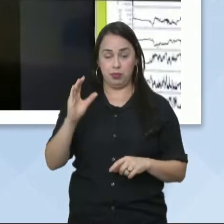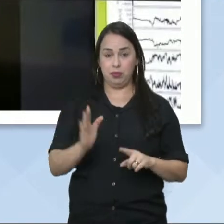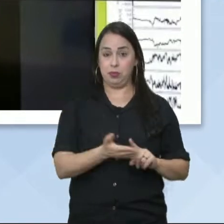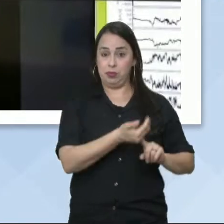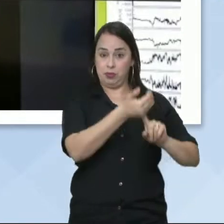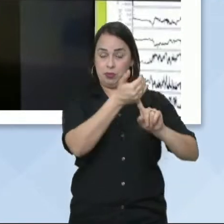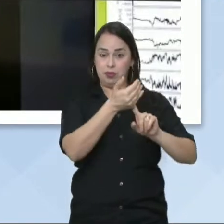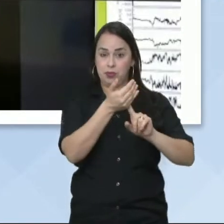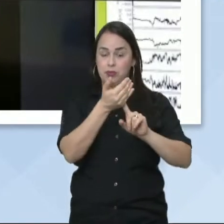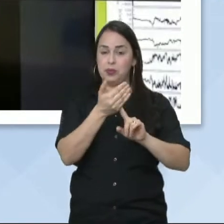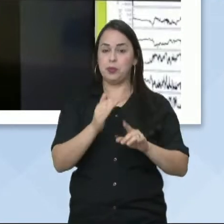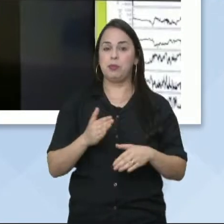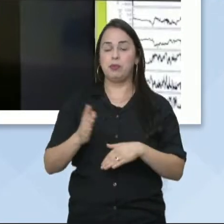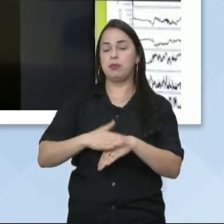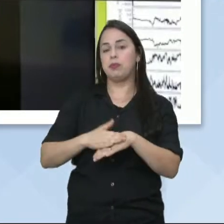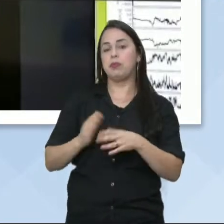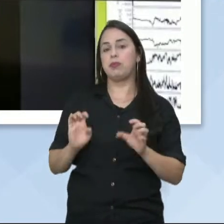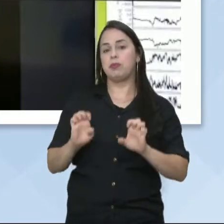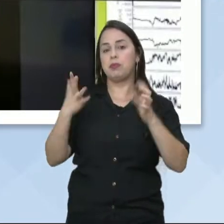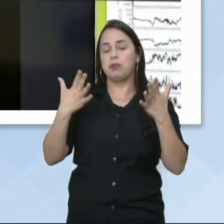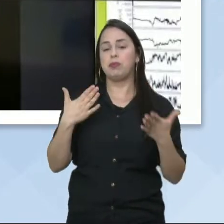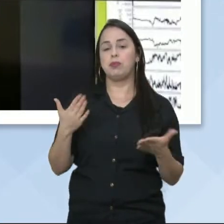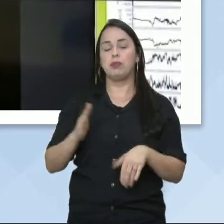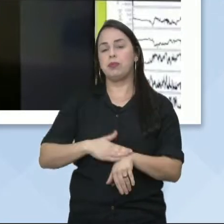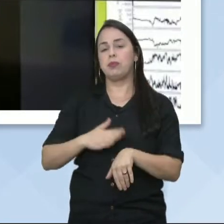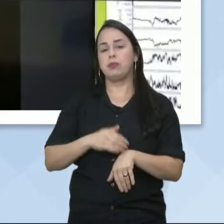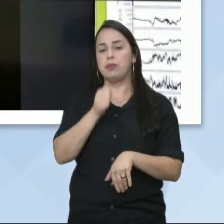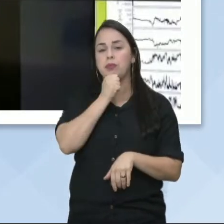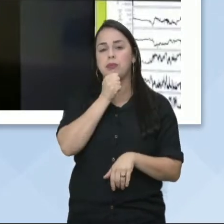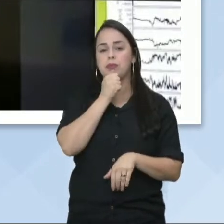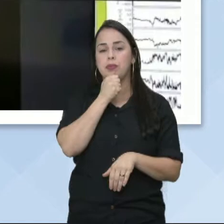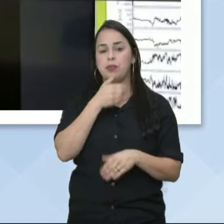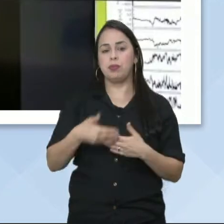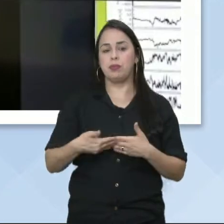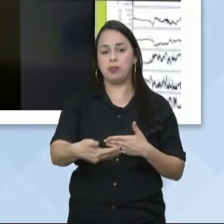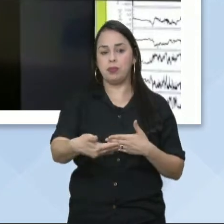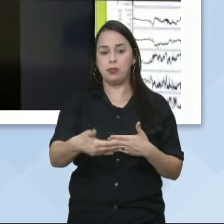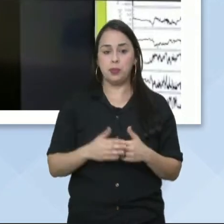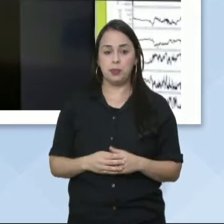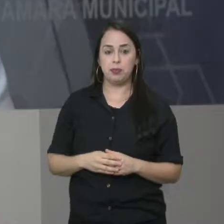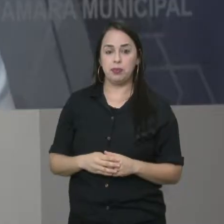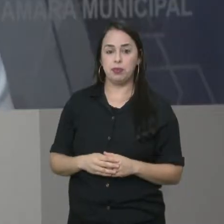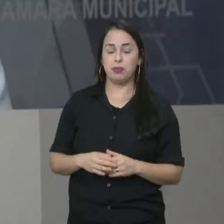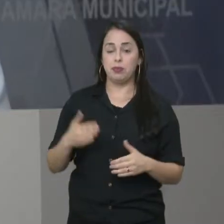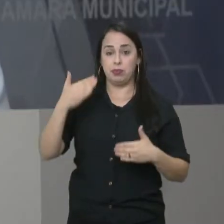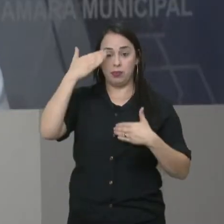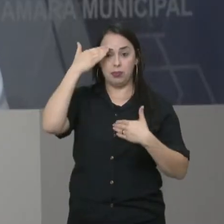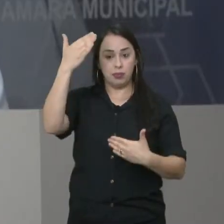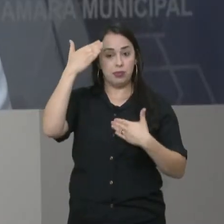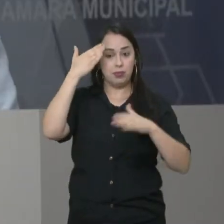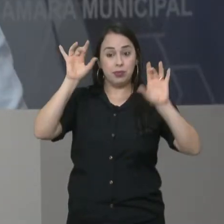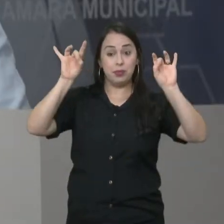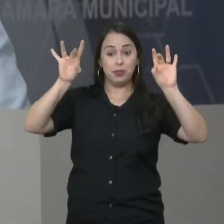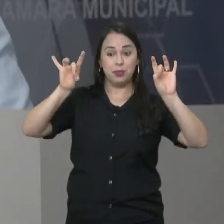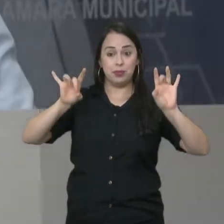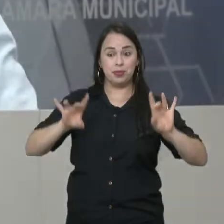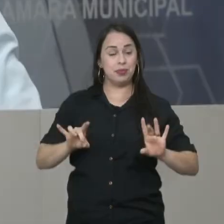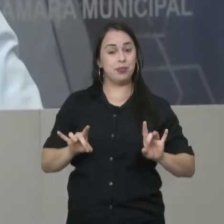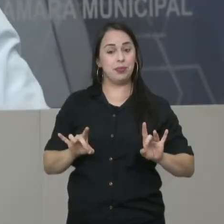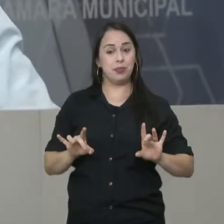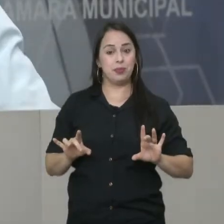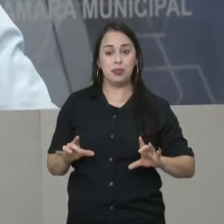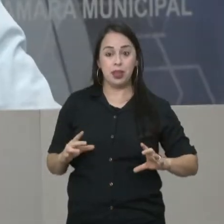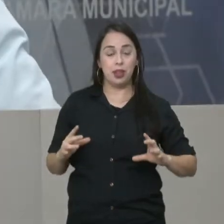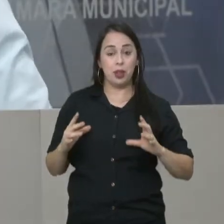senhor presidente, quero aproveitar o tempo que eu tenho ainda restante para fazer um agradecimento especial a